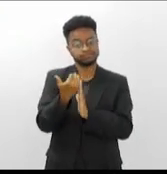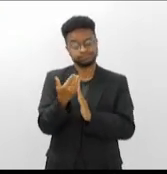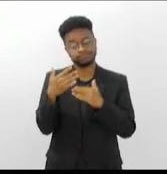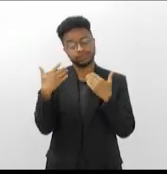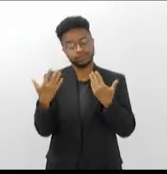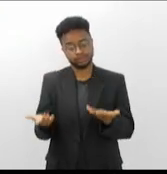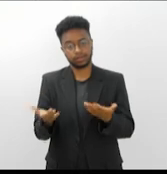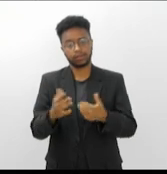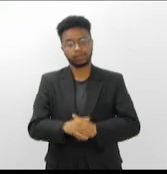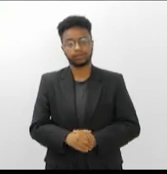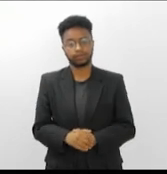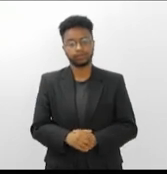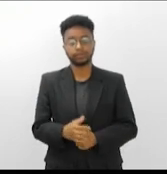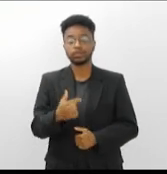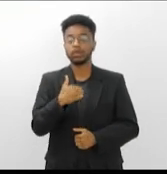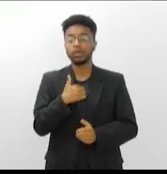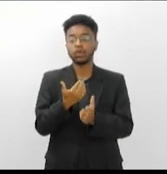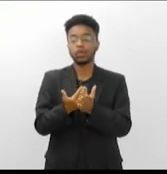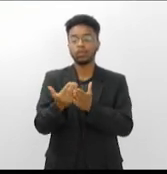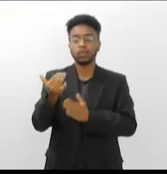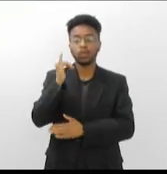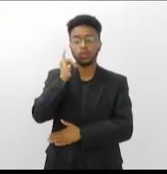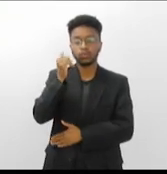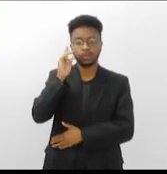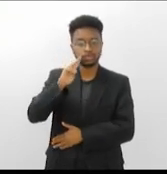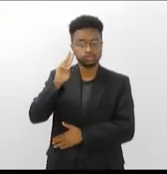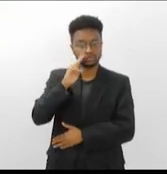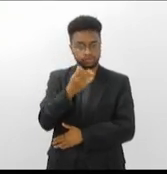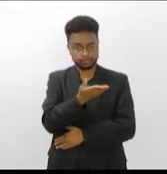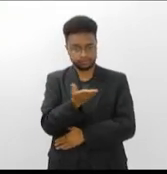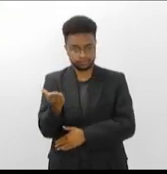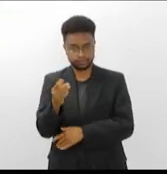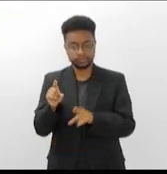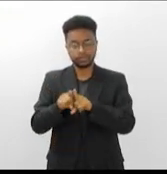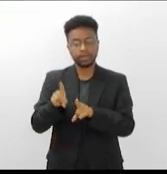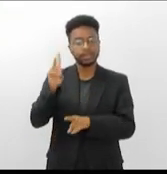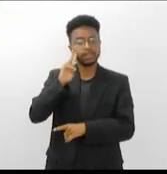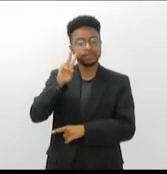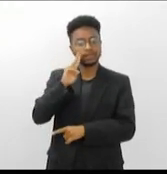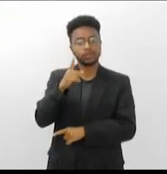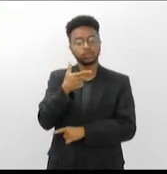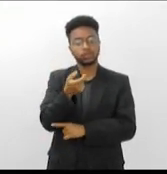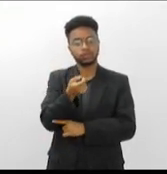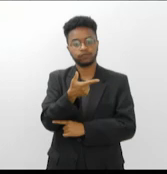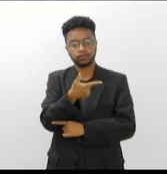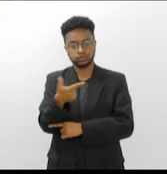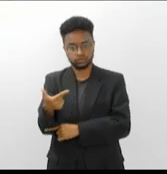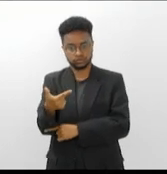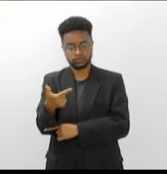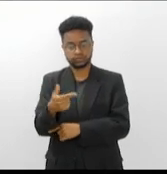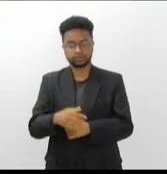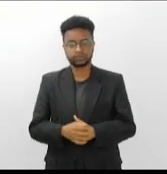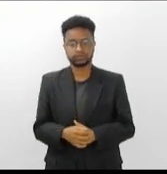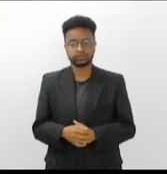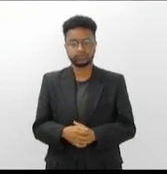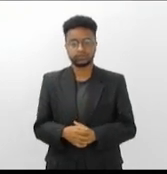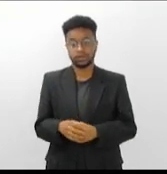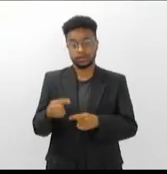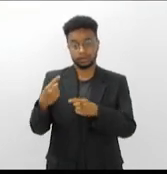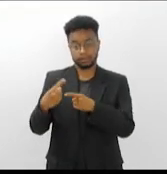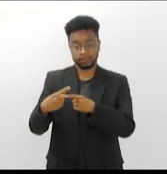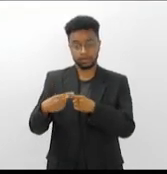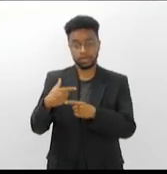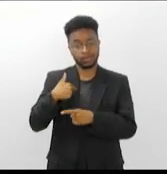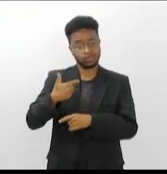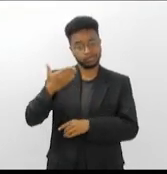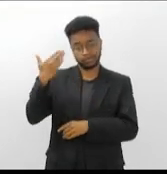bem, eu vou começar a contar uma história e rememorar o ano de 2022, quando eu sequer